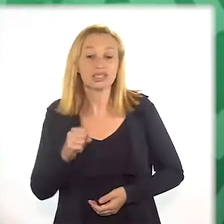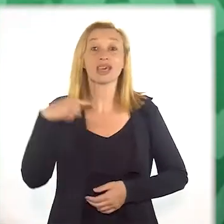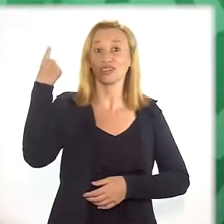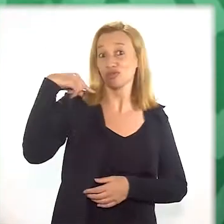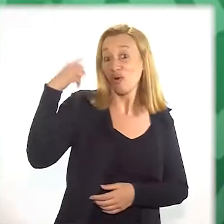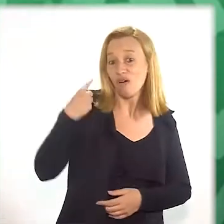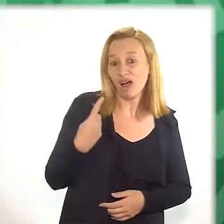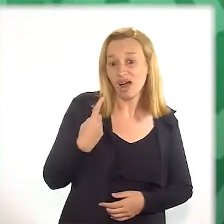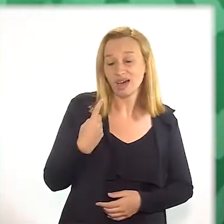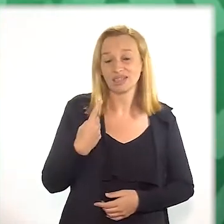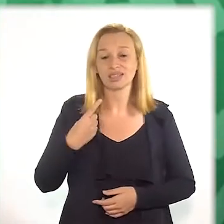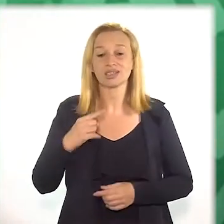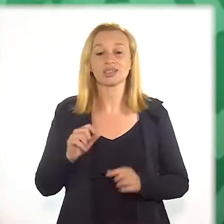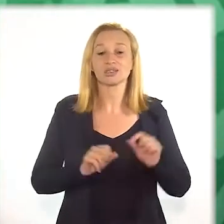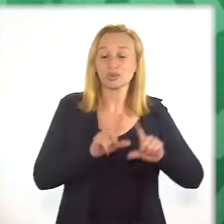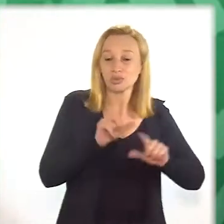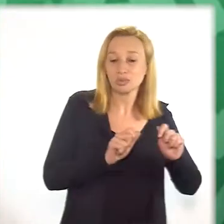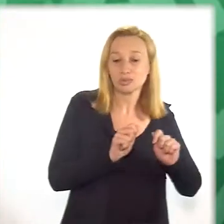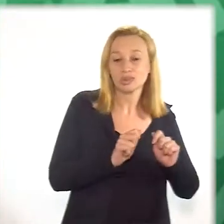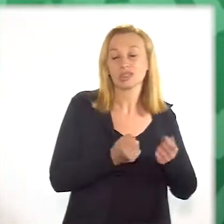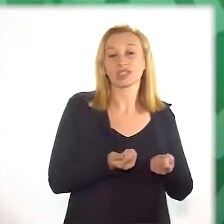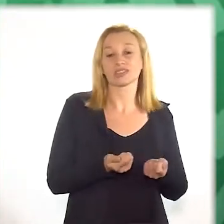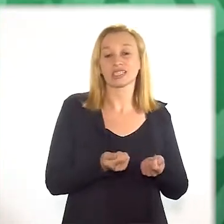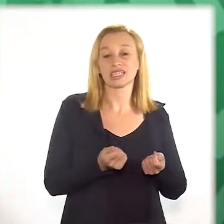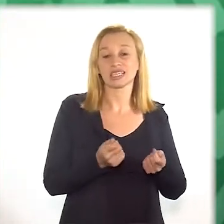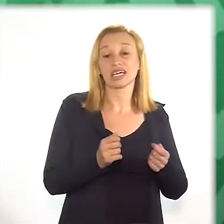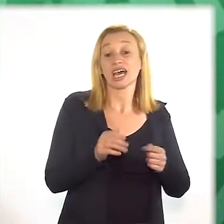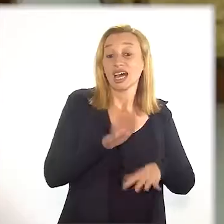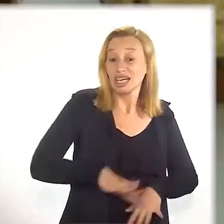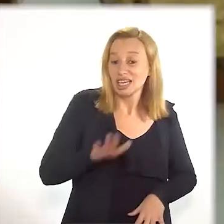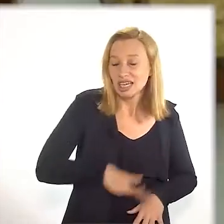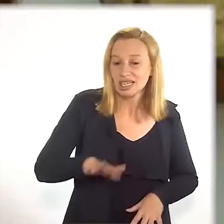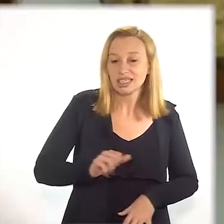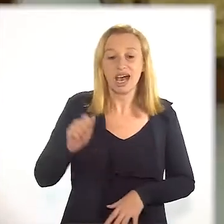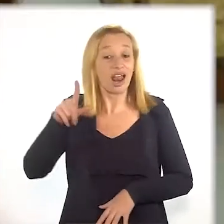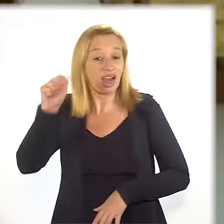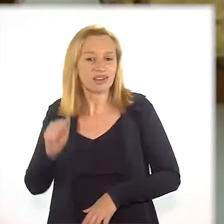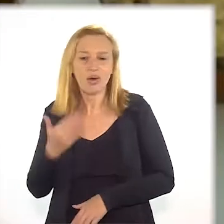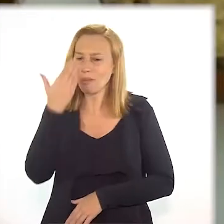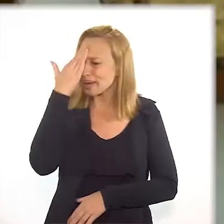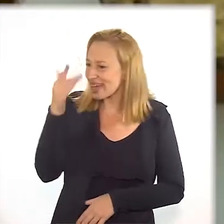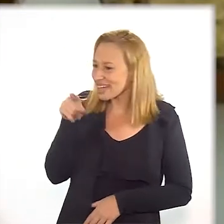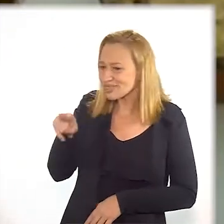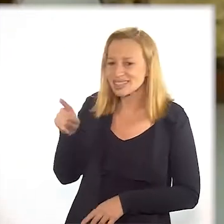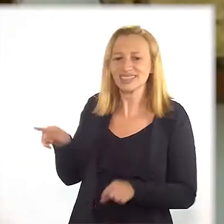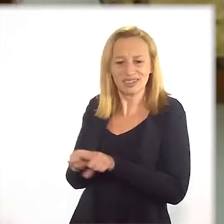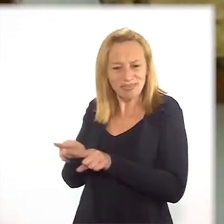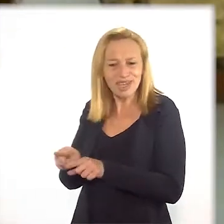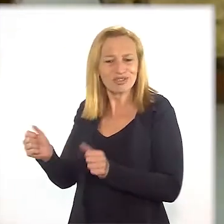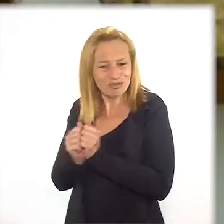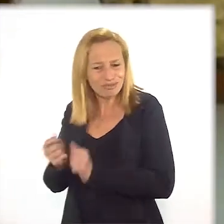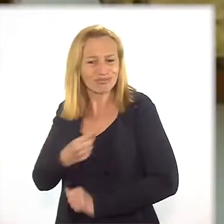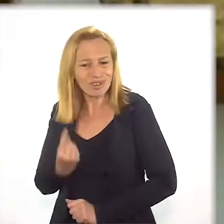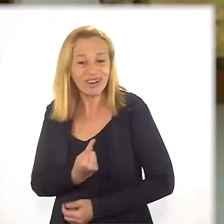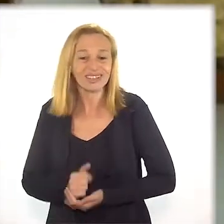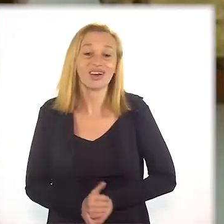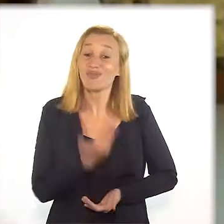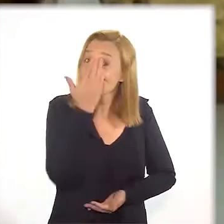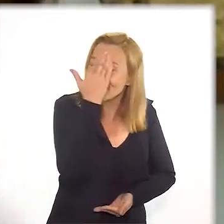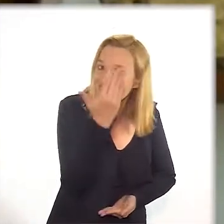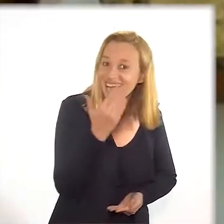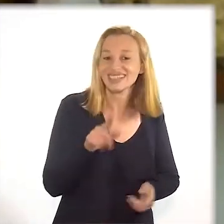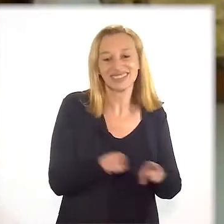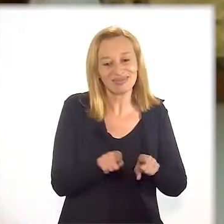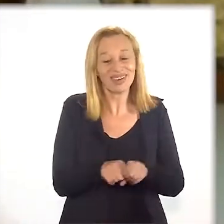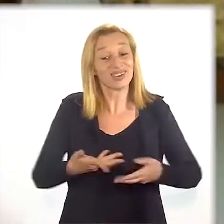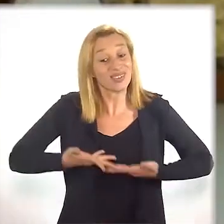advogada do Programa Criança e Consumo do Instituto Alana. Lívia, muito obrigada também, você aqui com a gente. Eu que